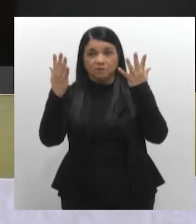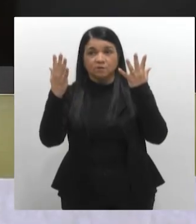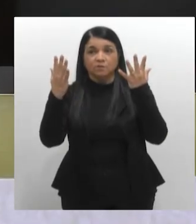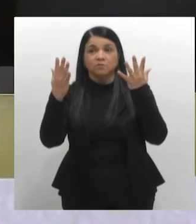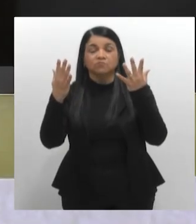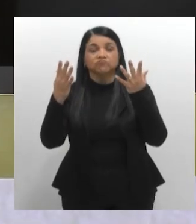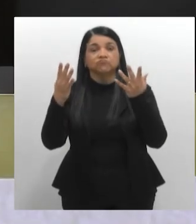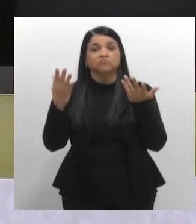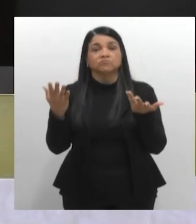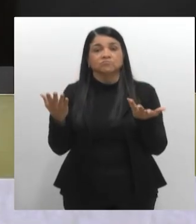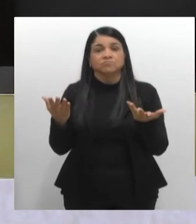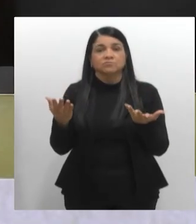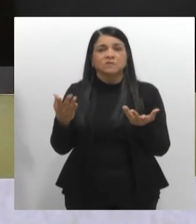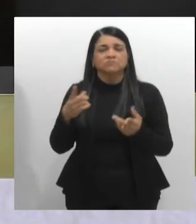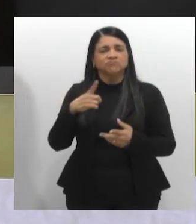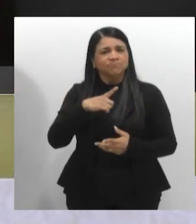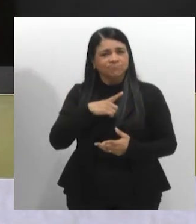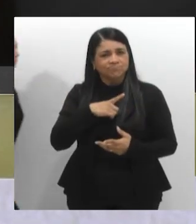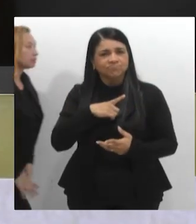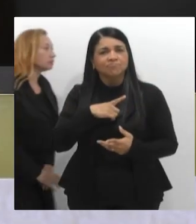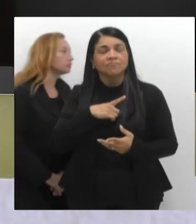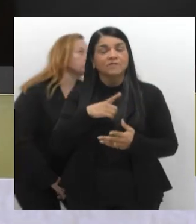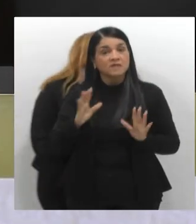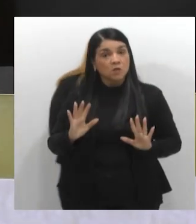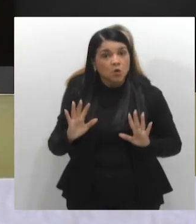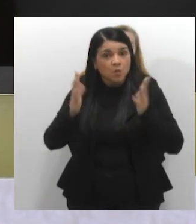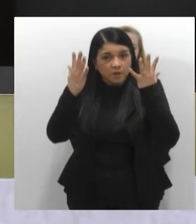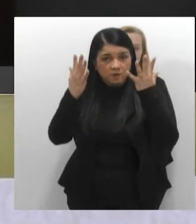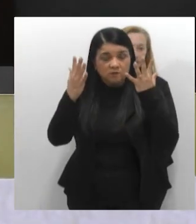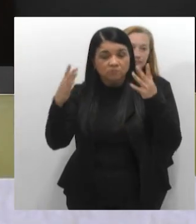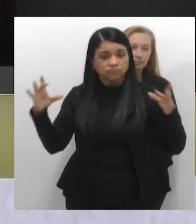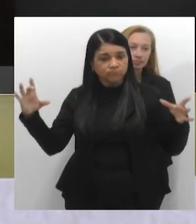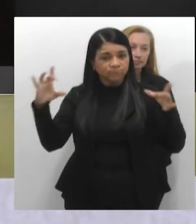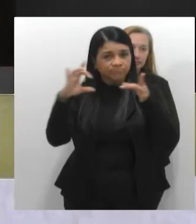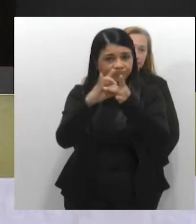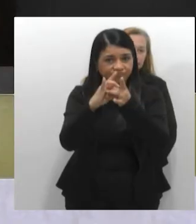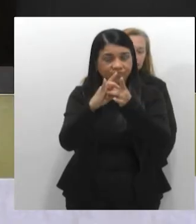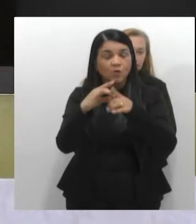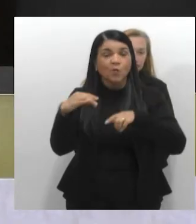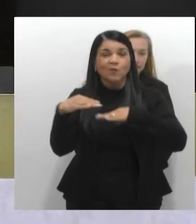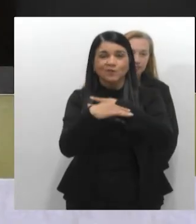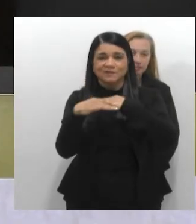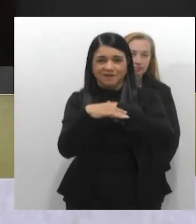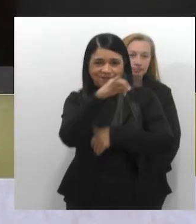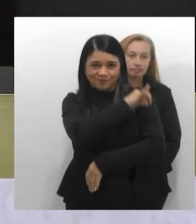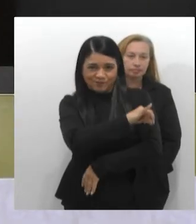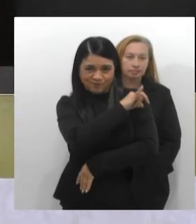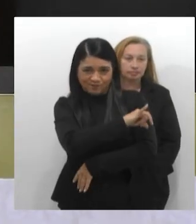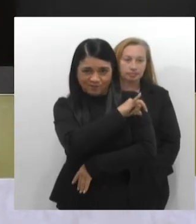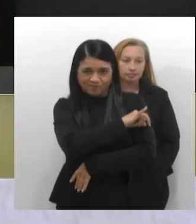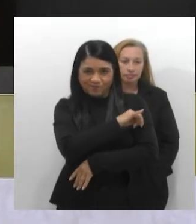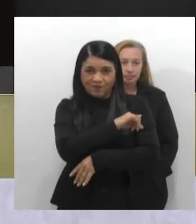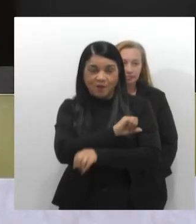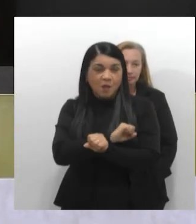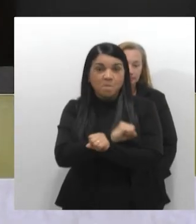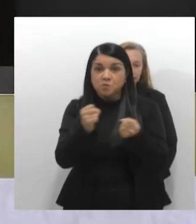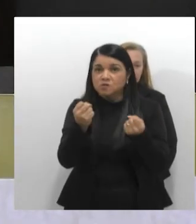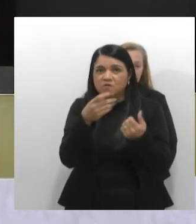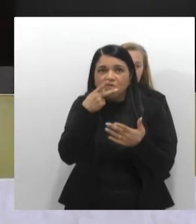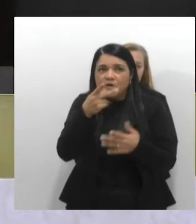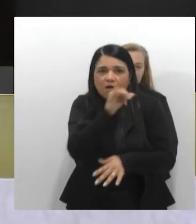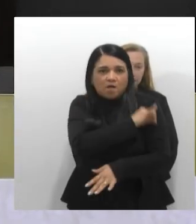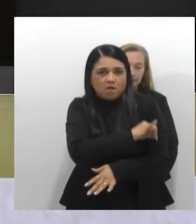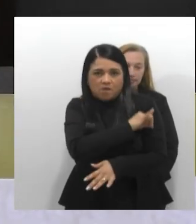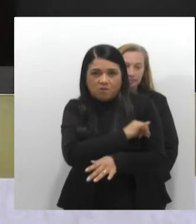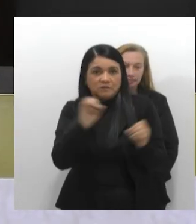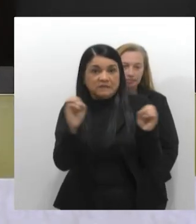certa forma, esta comemoração ela se funde com o Rio de Janeiro. Não é impossível falar do Rio